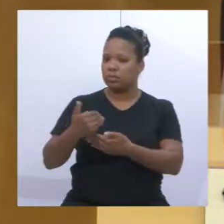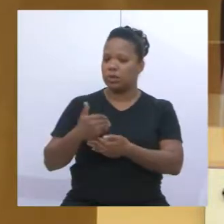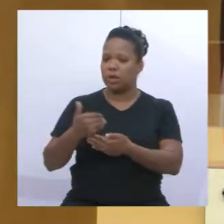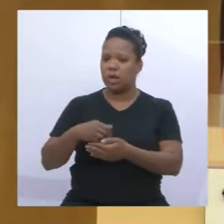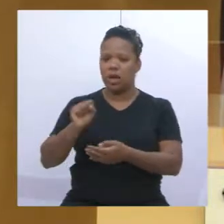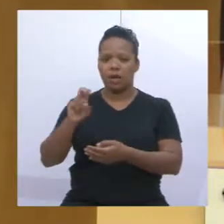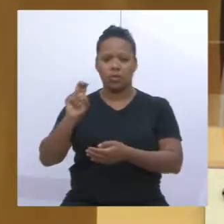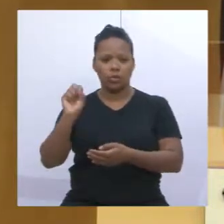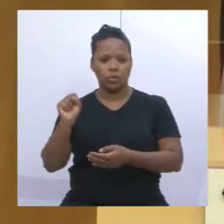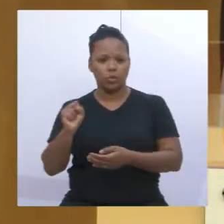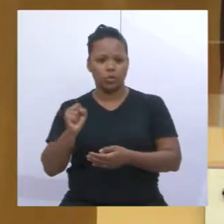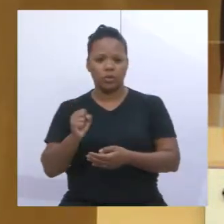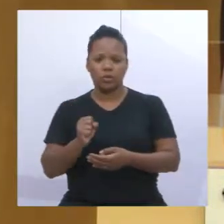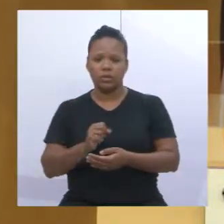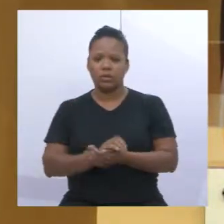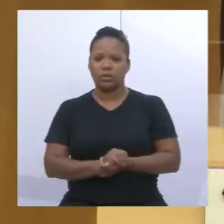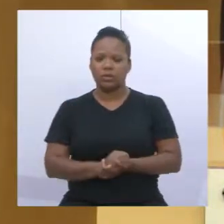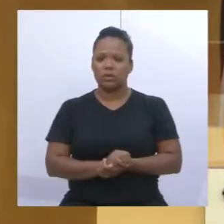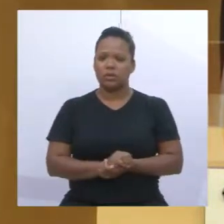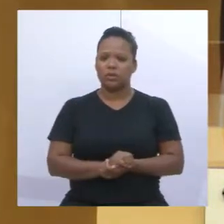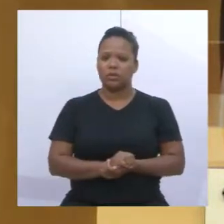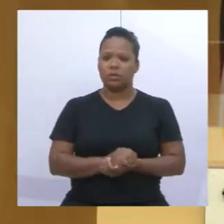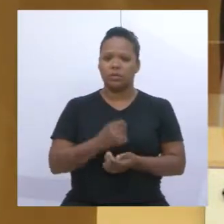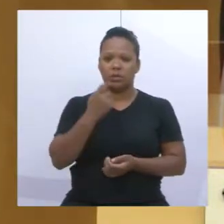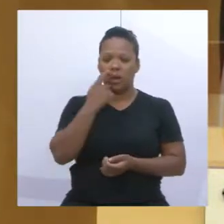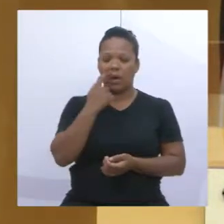Logo, qualquer procedimento,